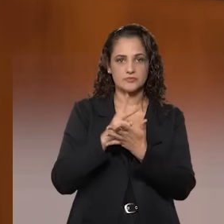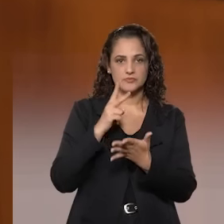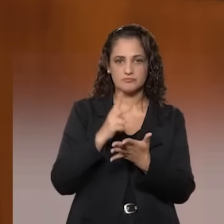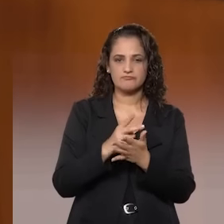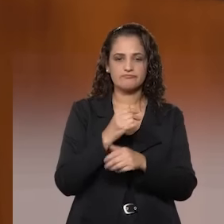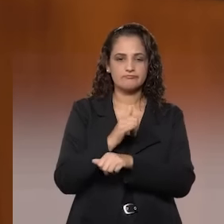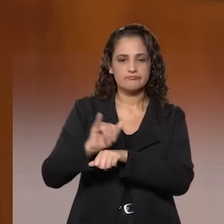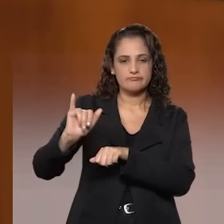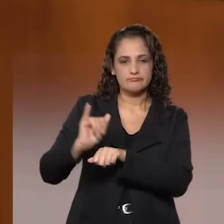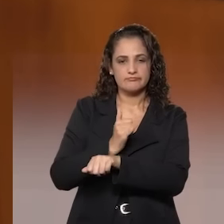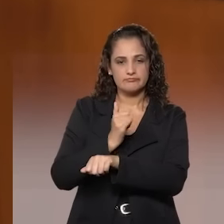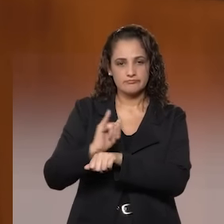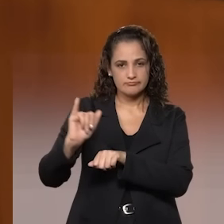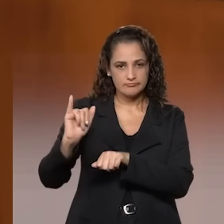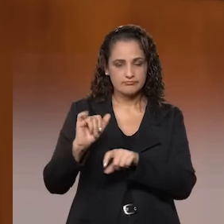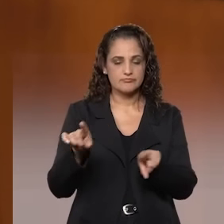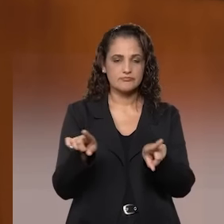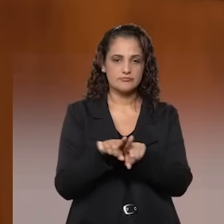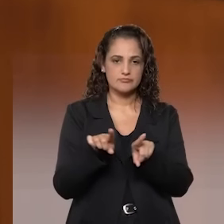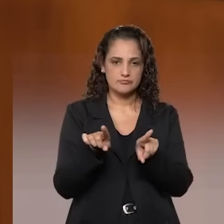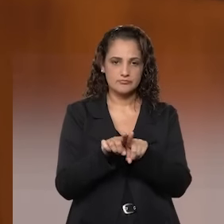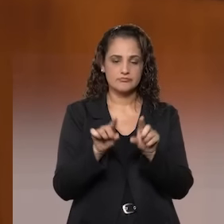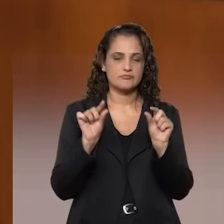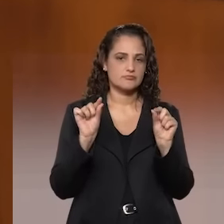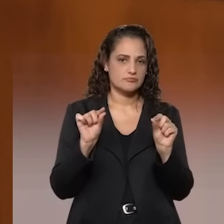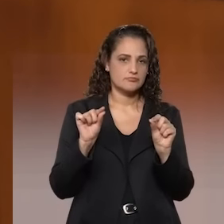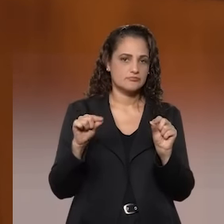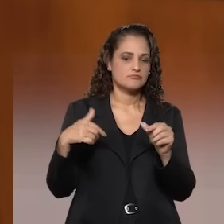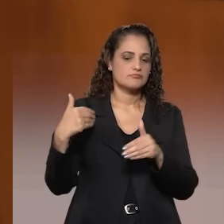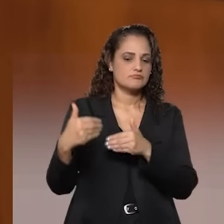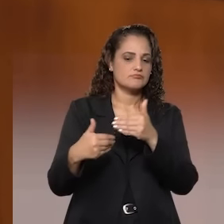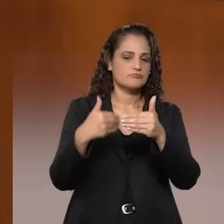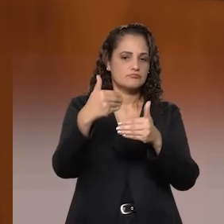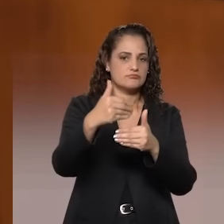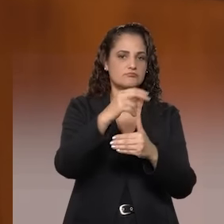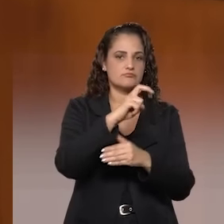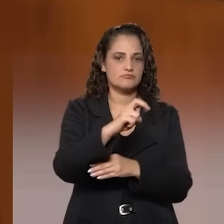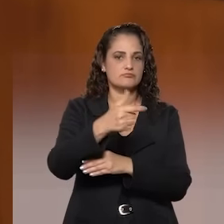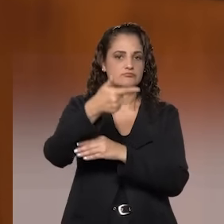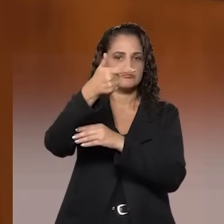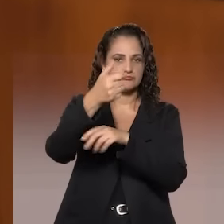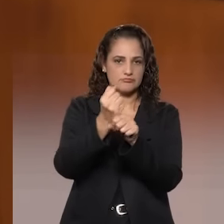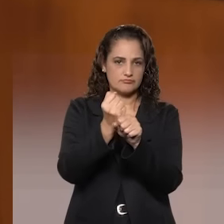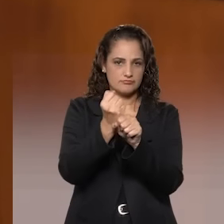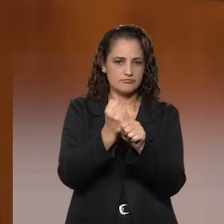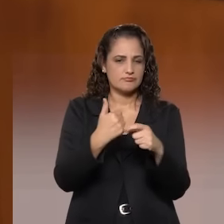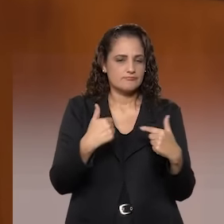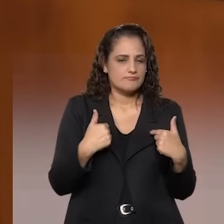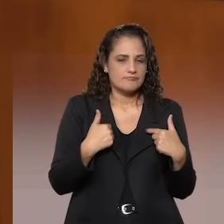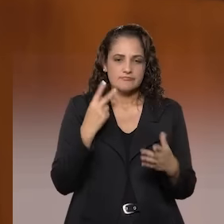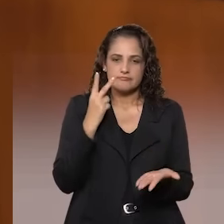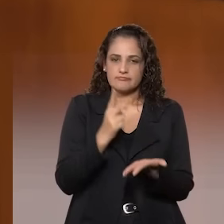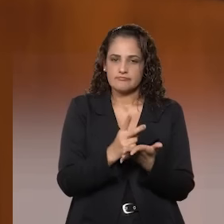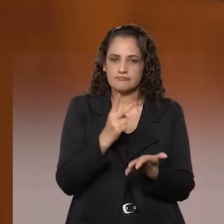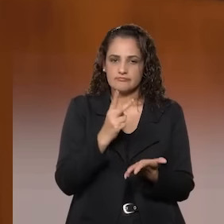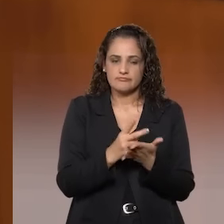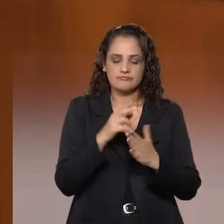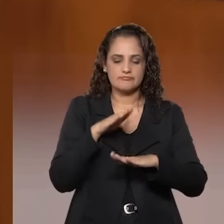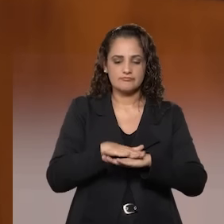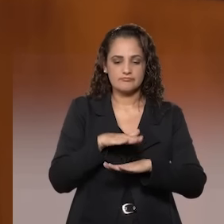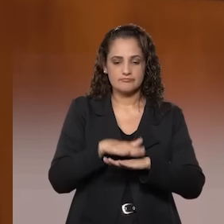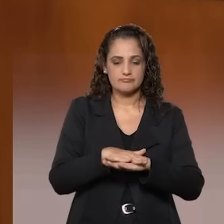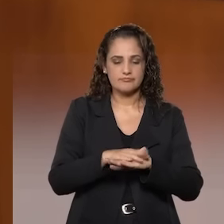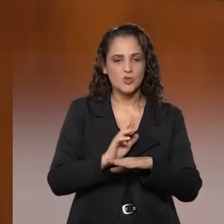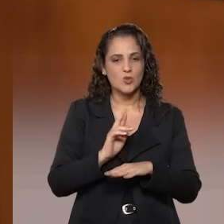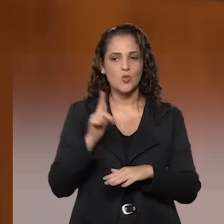desses 52 anos Eu sempre tive uma atividade paralela porque o voluntariado é algo que está